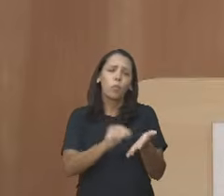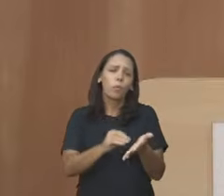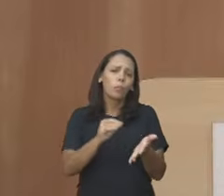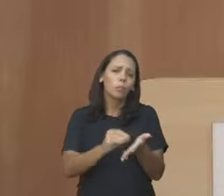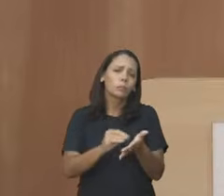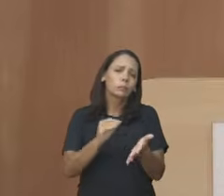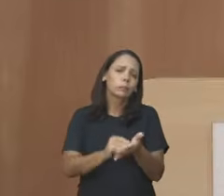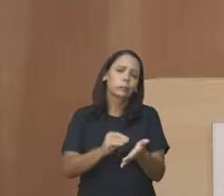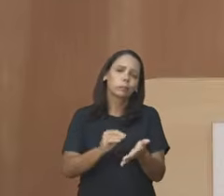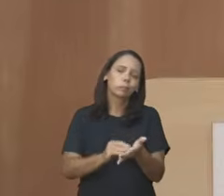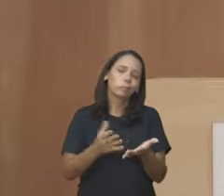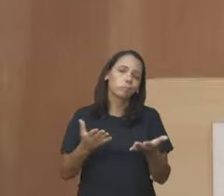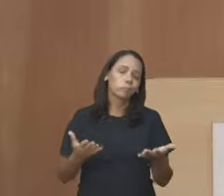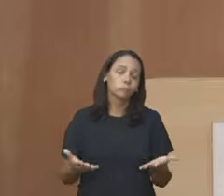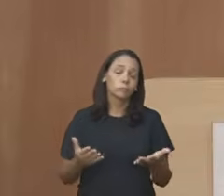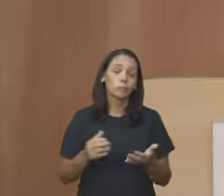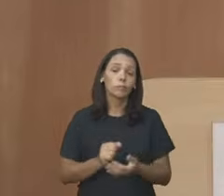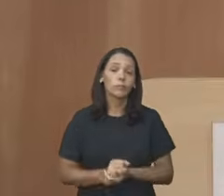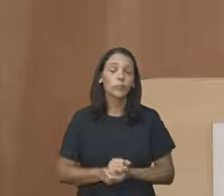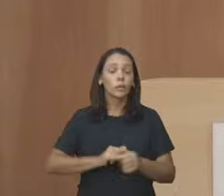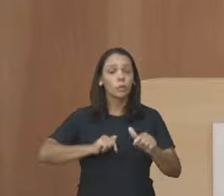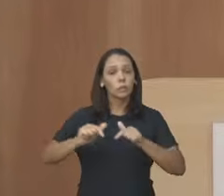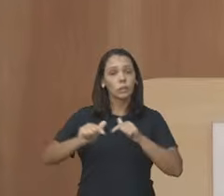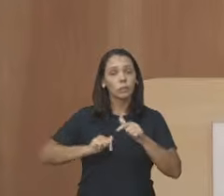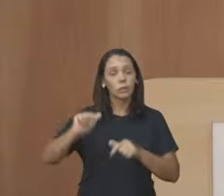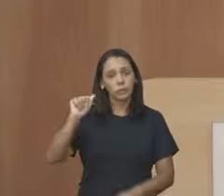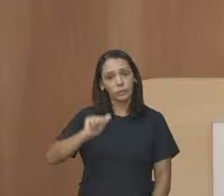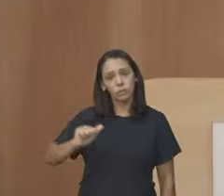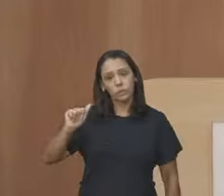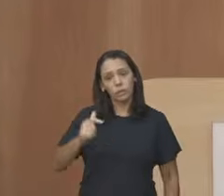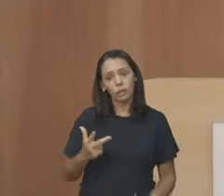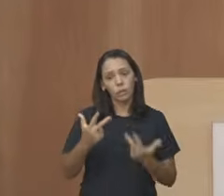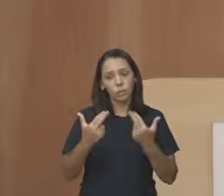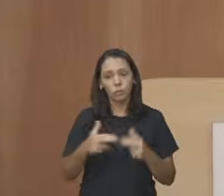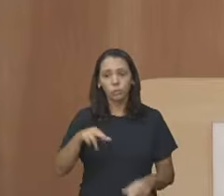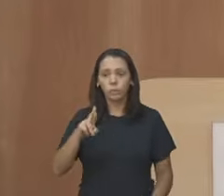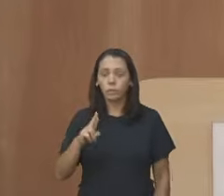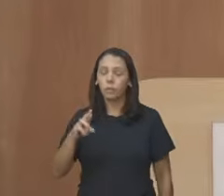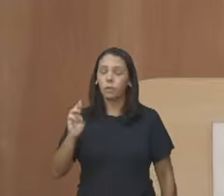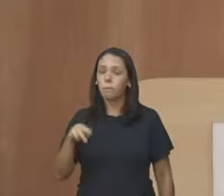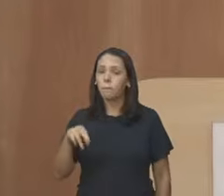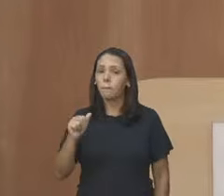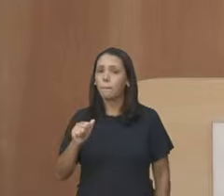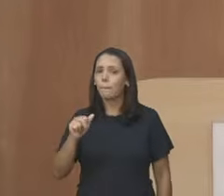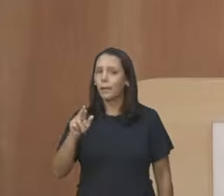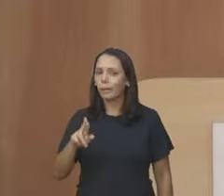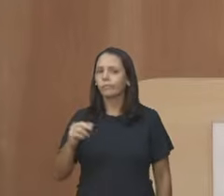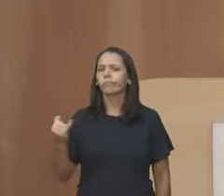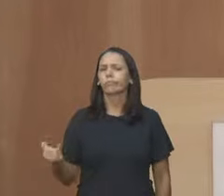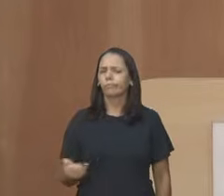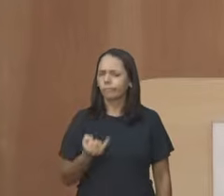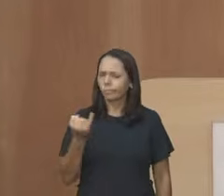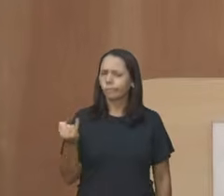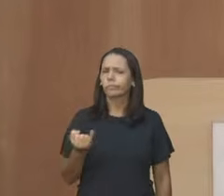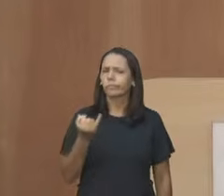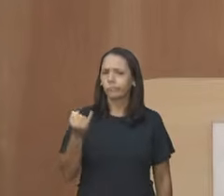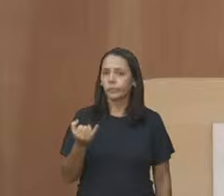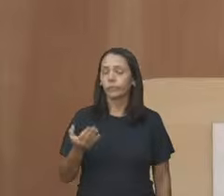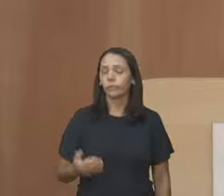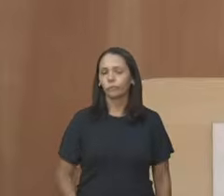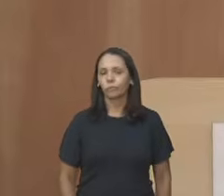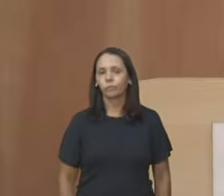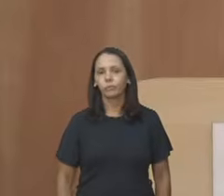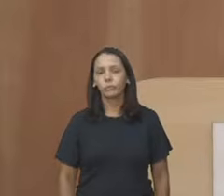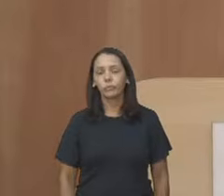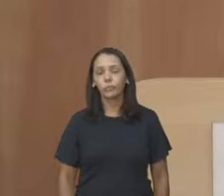Prefeitura. O trabalho de associações como o da Remar é muito importante. E a gente sabe que hoje, na